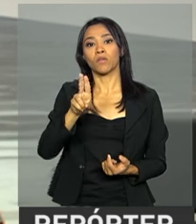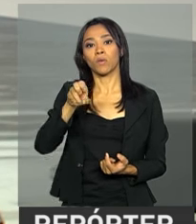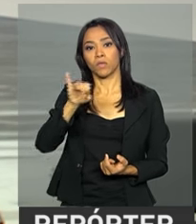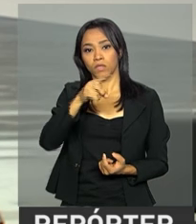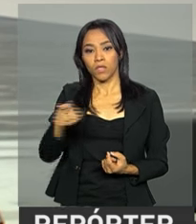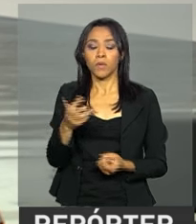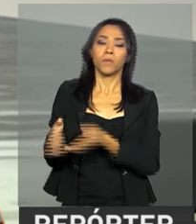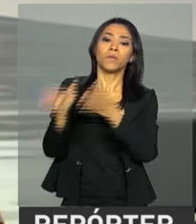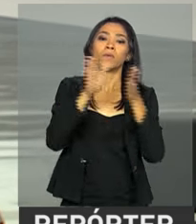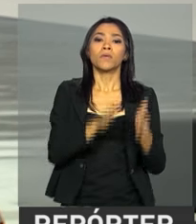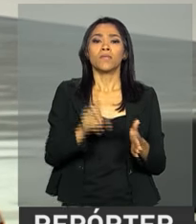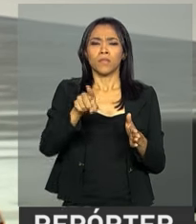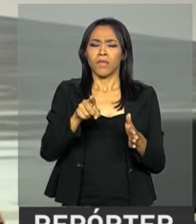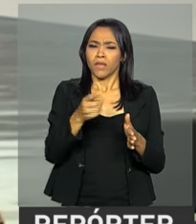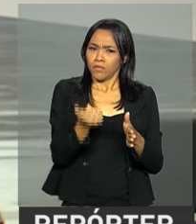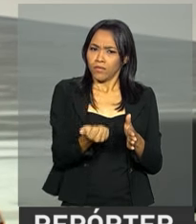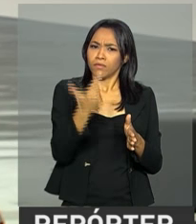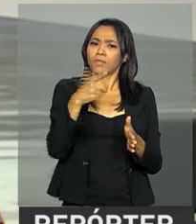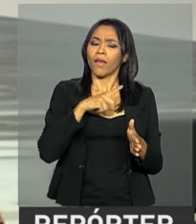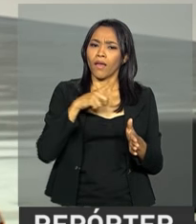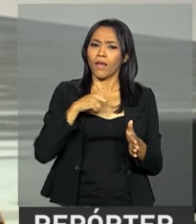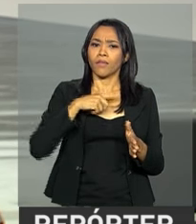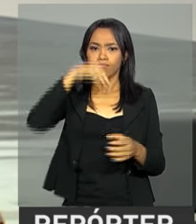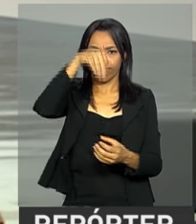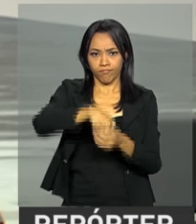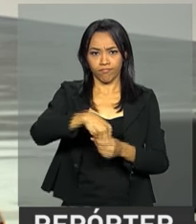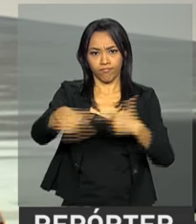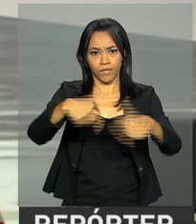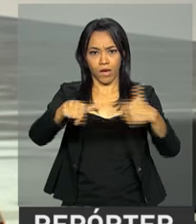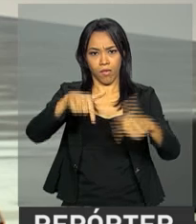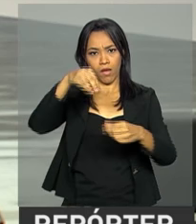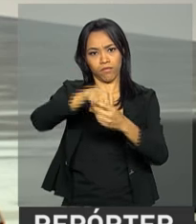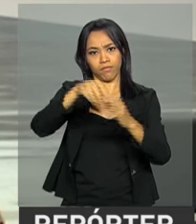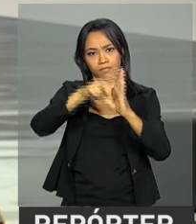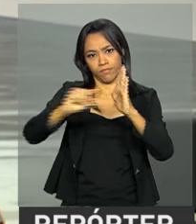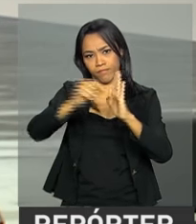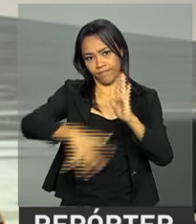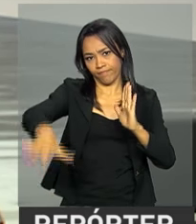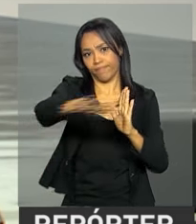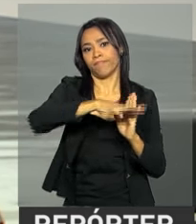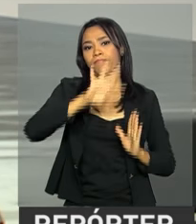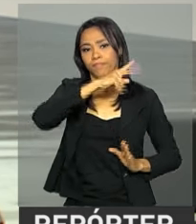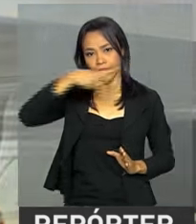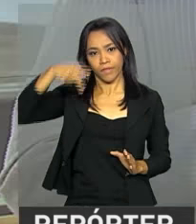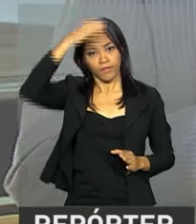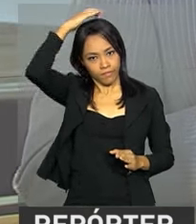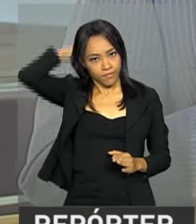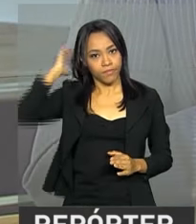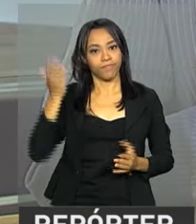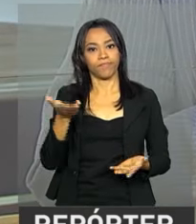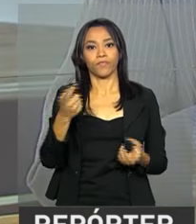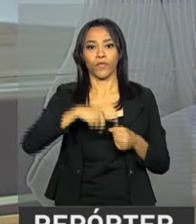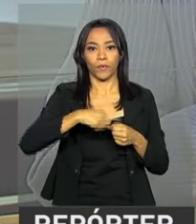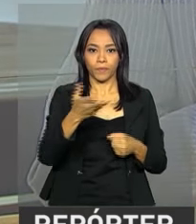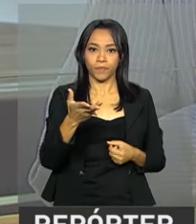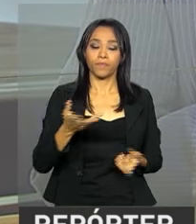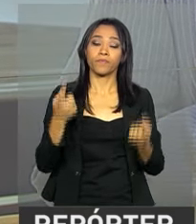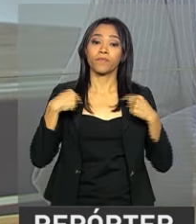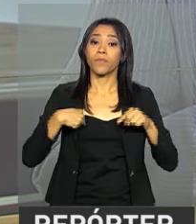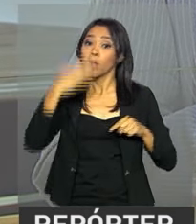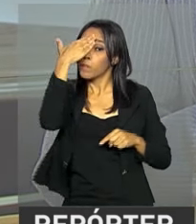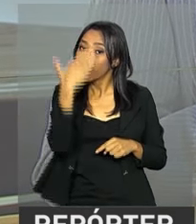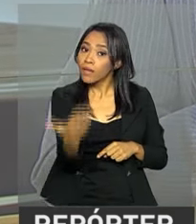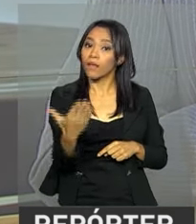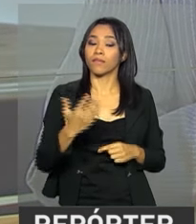dia o presidente também tem despachos internos aqui no Palácio do Planalto Renata volto com você obrigada João Pedro pelas